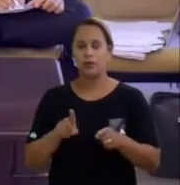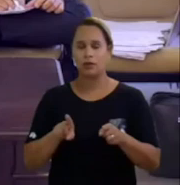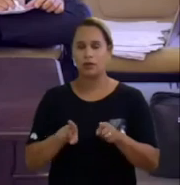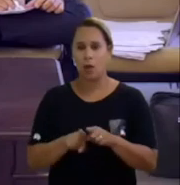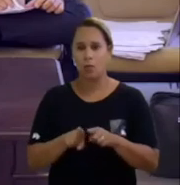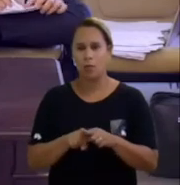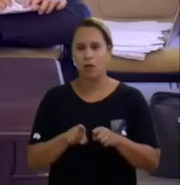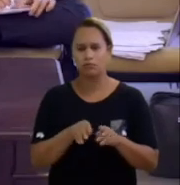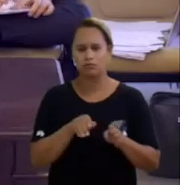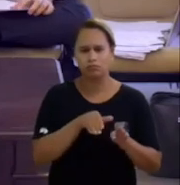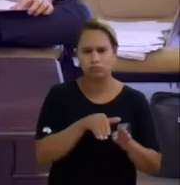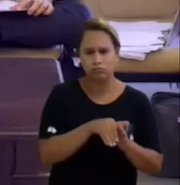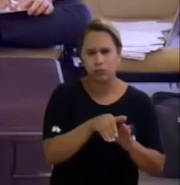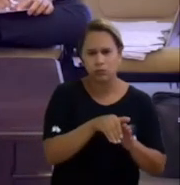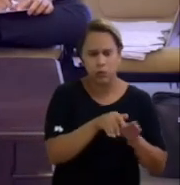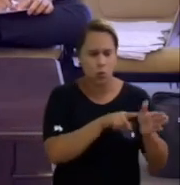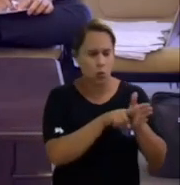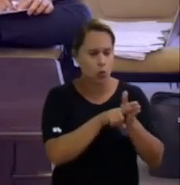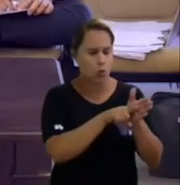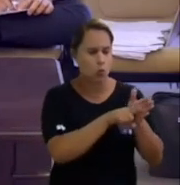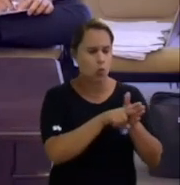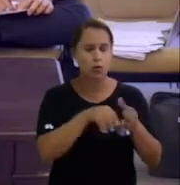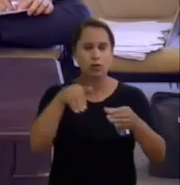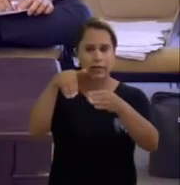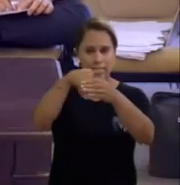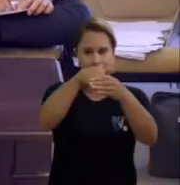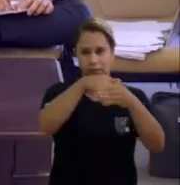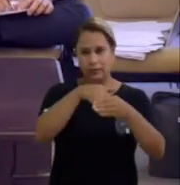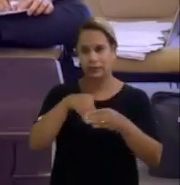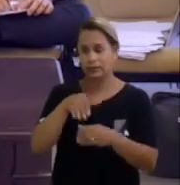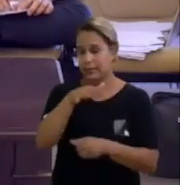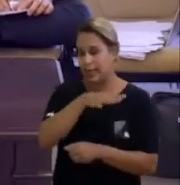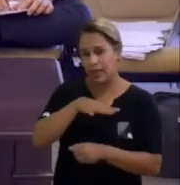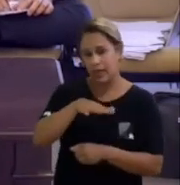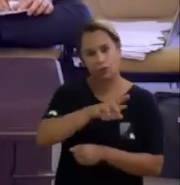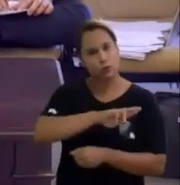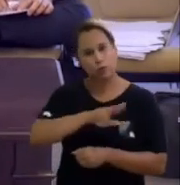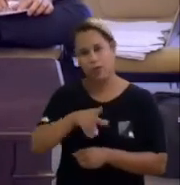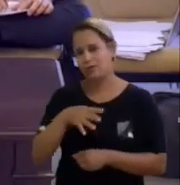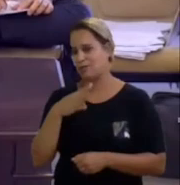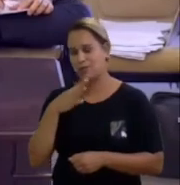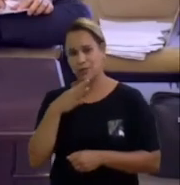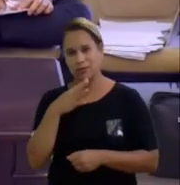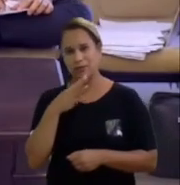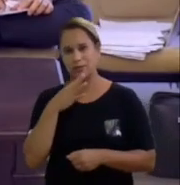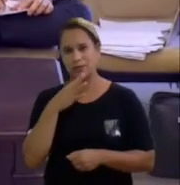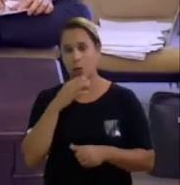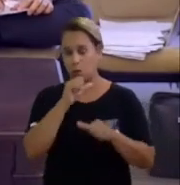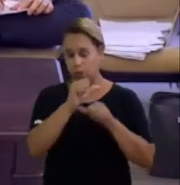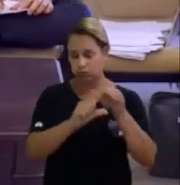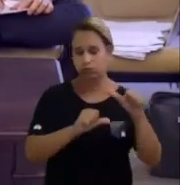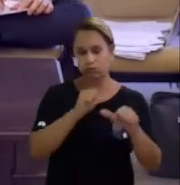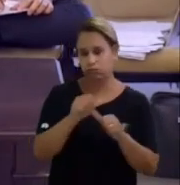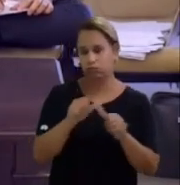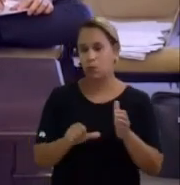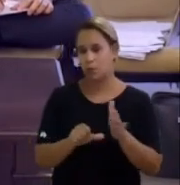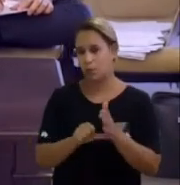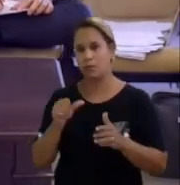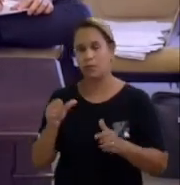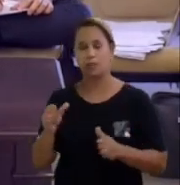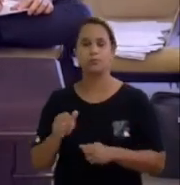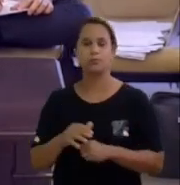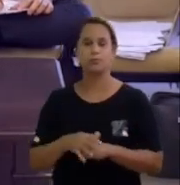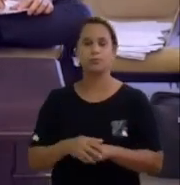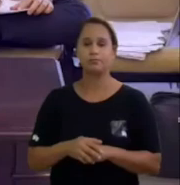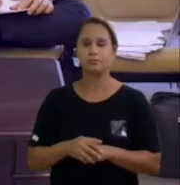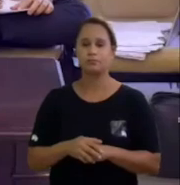área que não era de conhecimento da banca até então, que mudou inclusive o site, a toque de caixa, no primeiro pagamento. A base